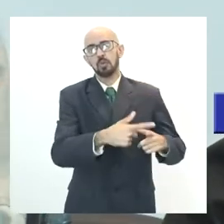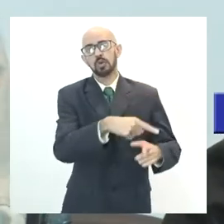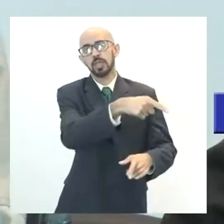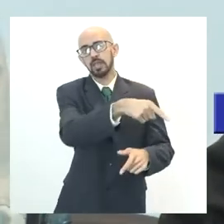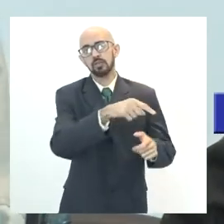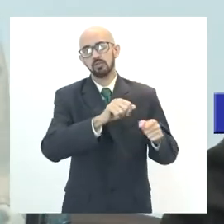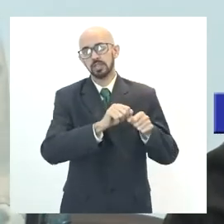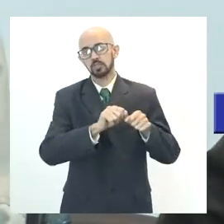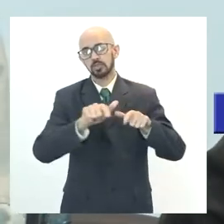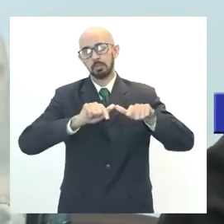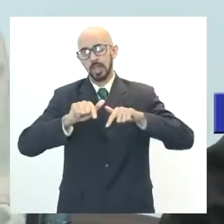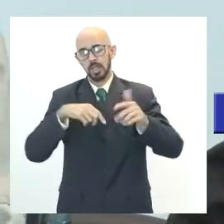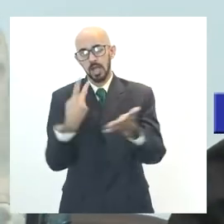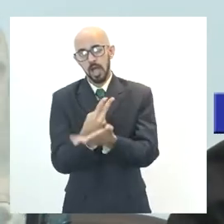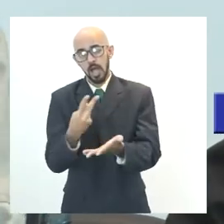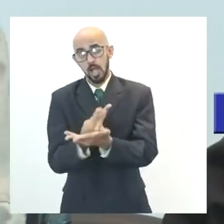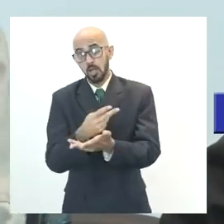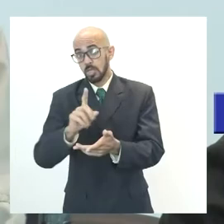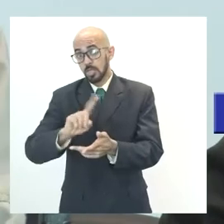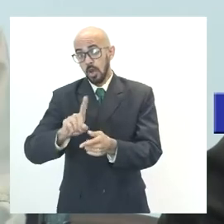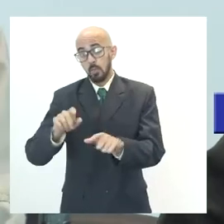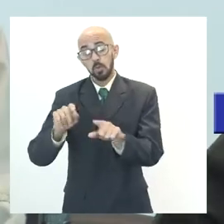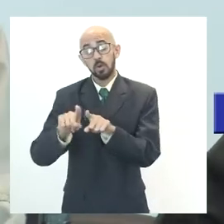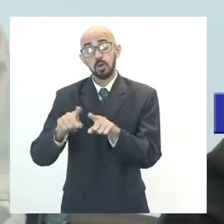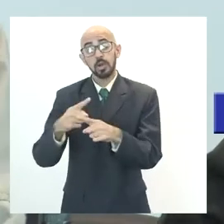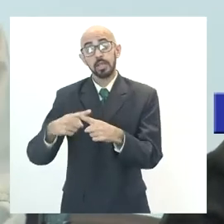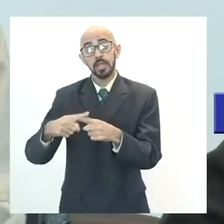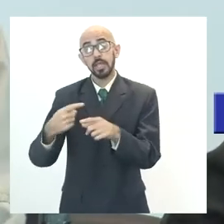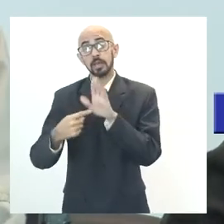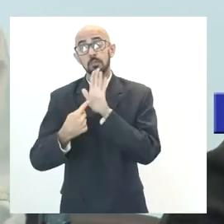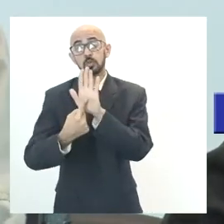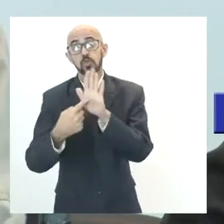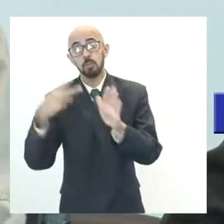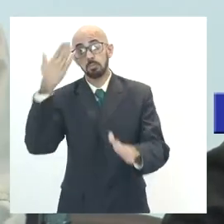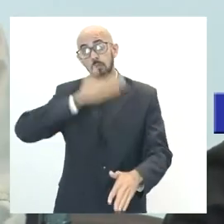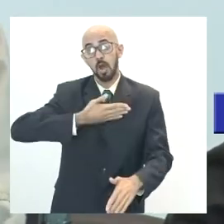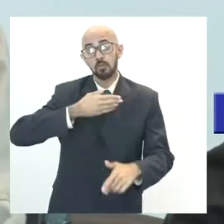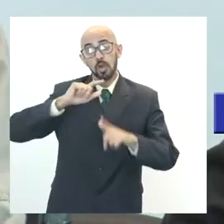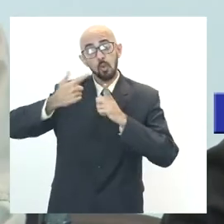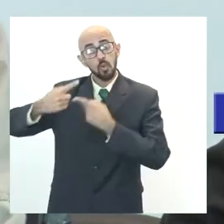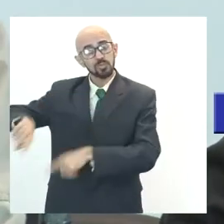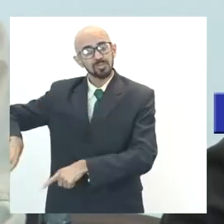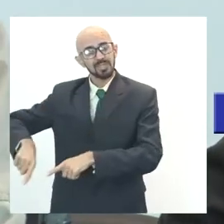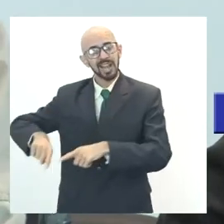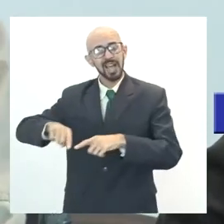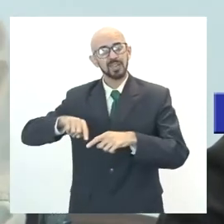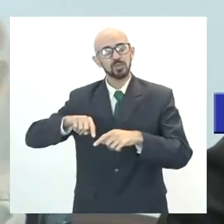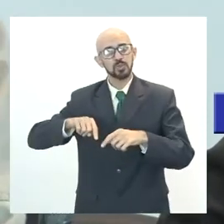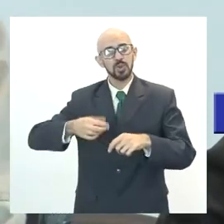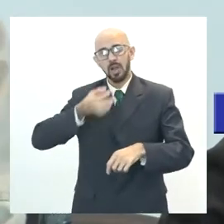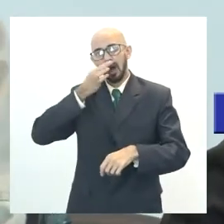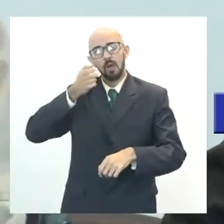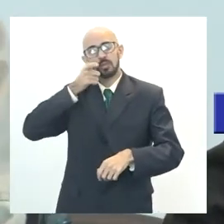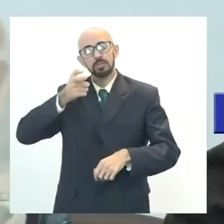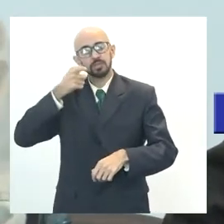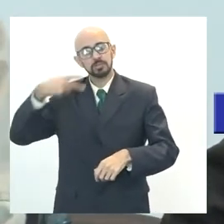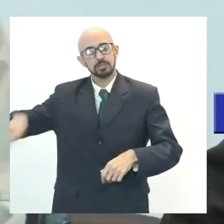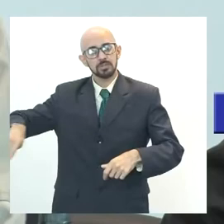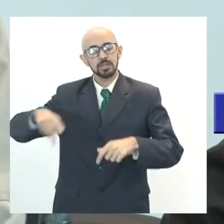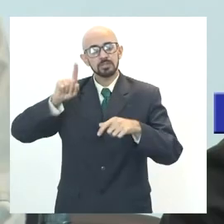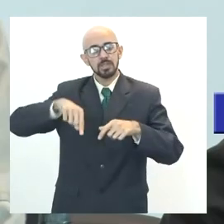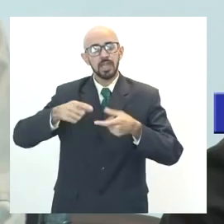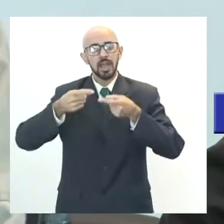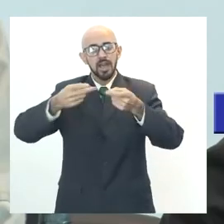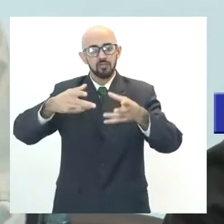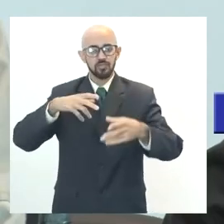fez um mau trabalho não porque ele fez um trabalho que era contrário aos propósitos que eles o que fosse implementado no Correios que é a privatização